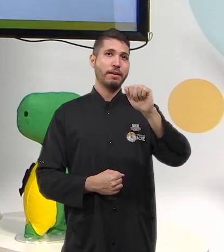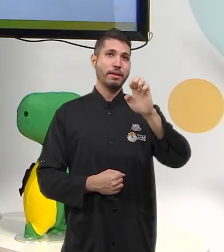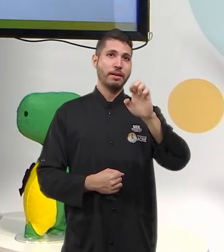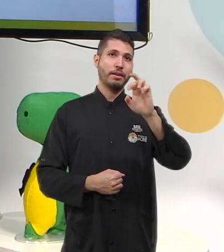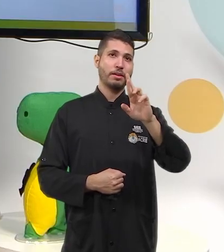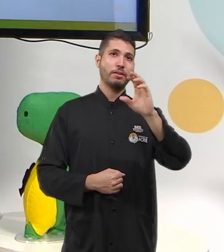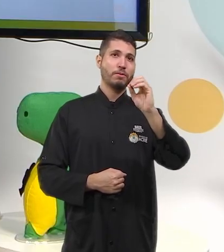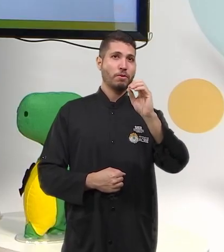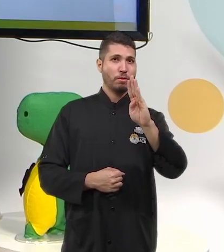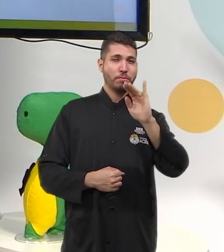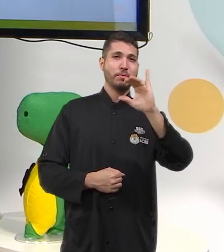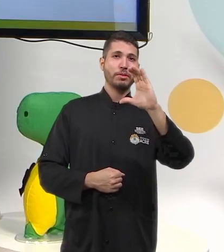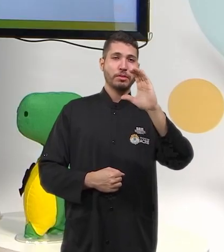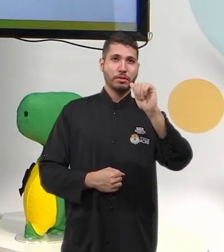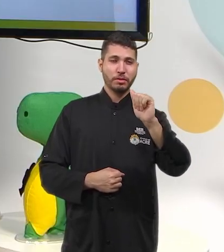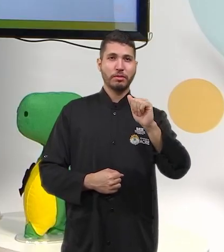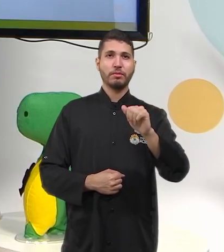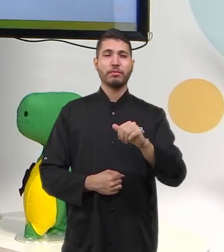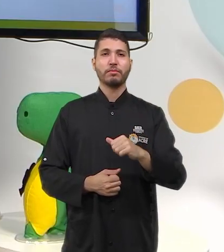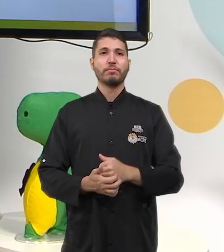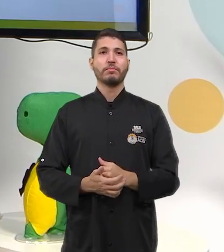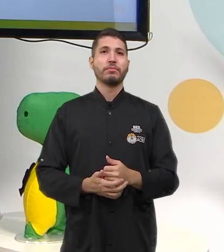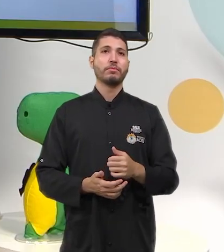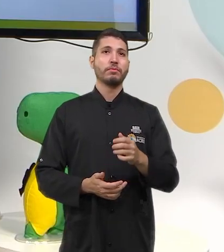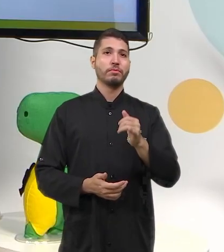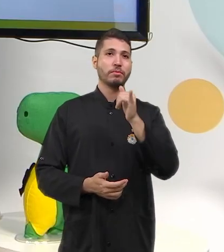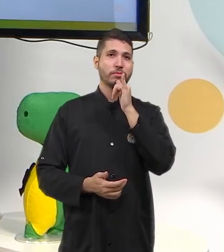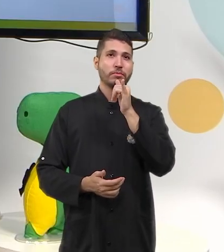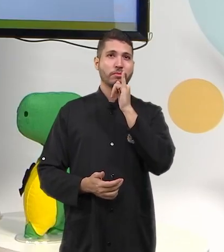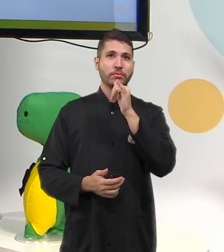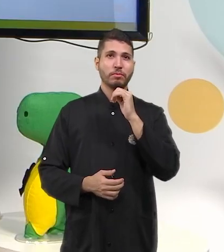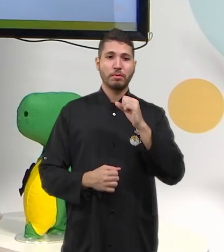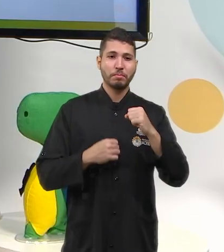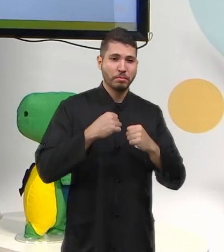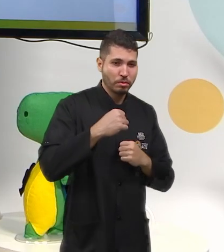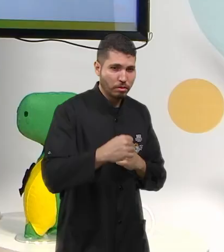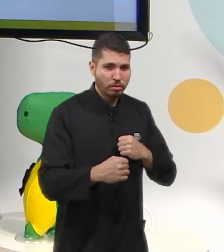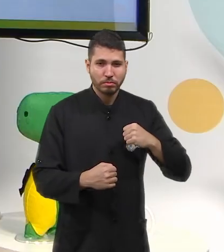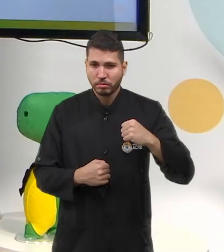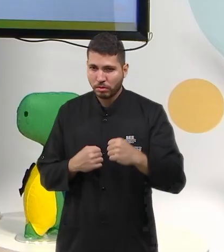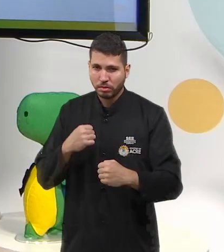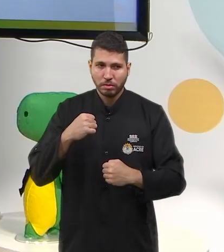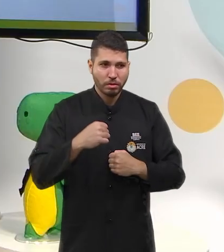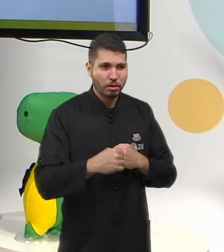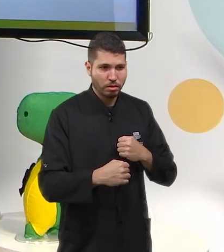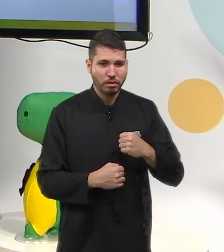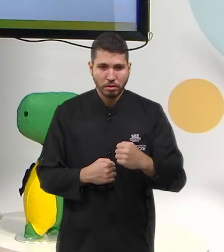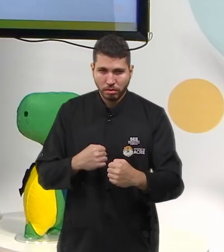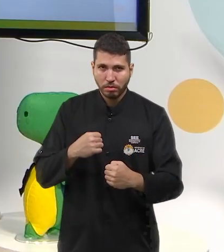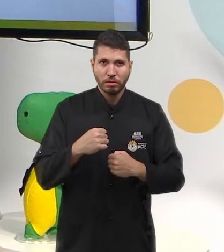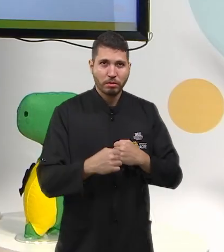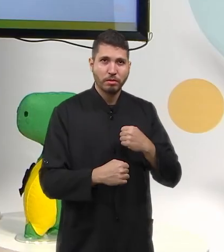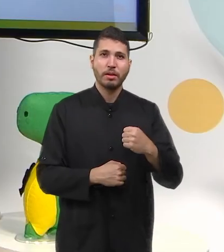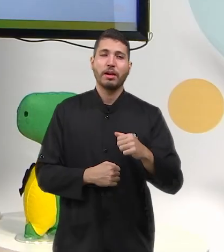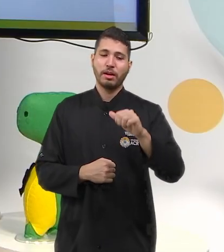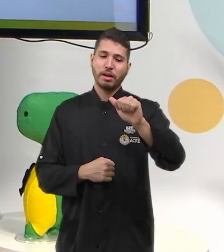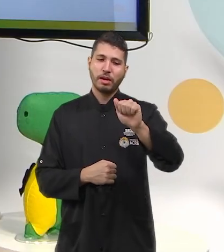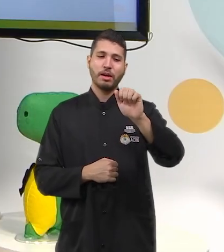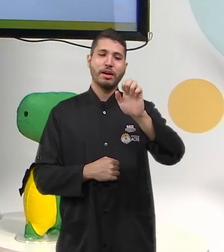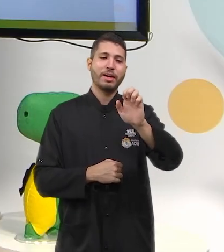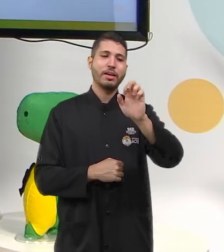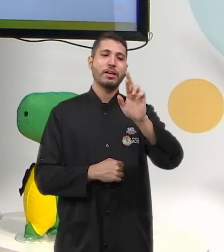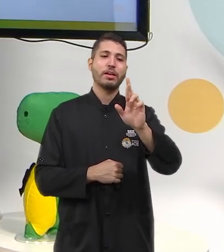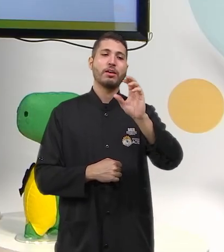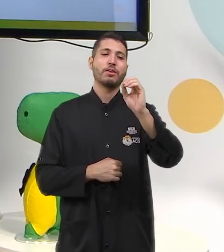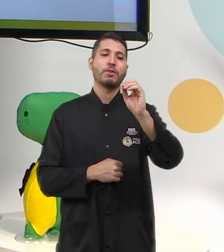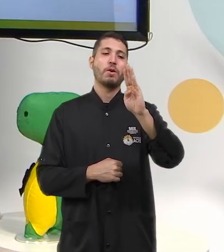Por exemplo, uma corrida a longo prazo, você vai ter um grande gasto aeróbico, por isso que é chamado, eu vou fazer